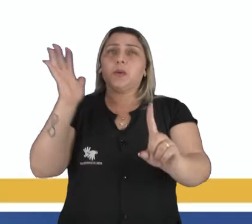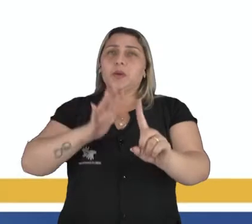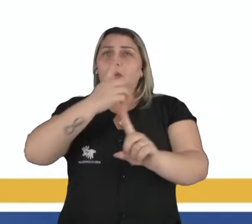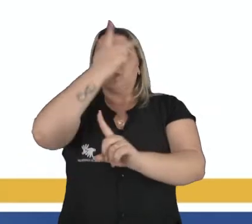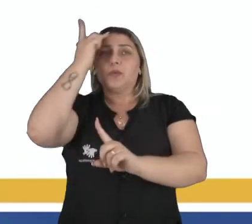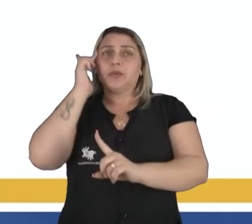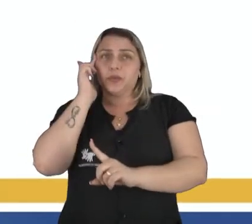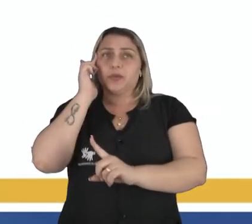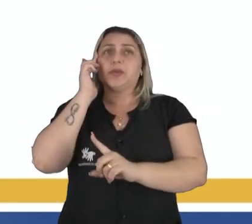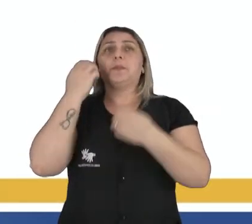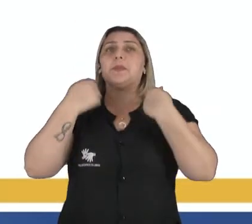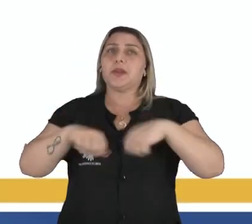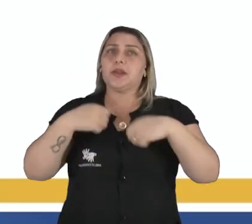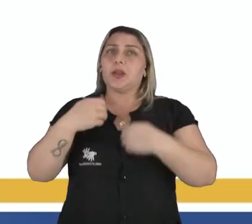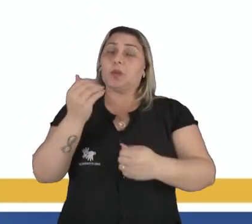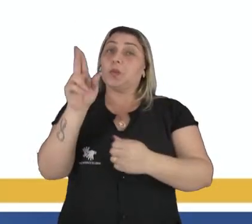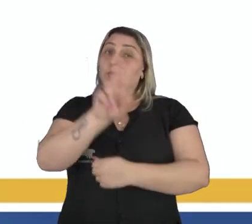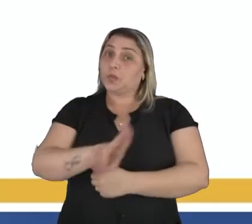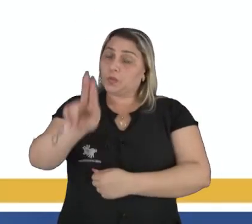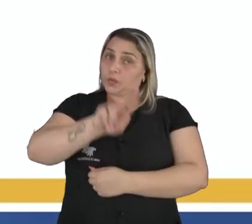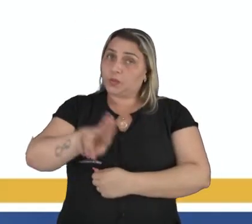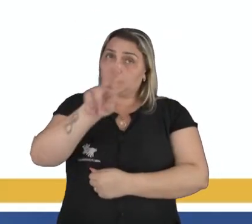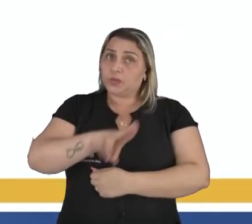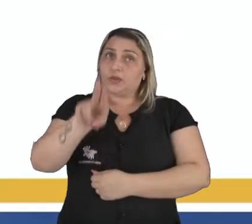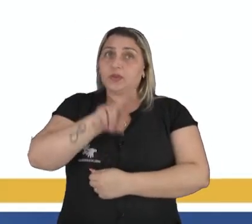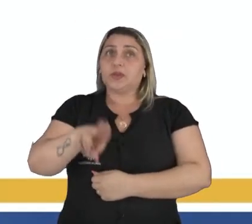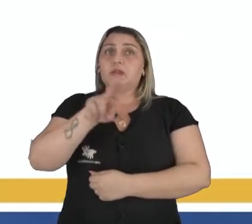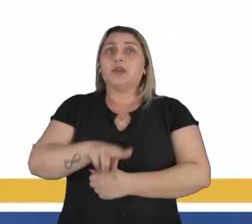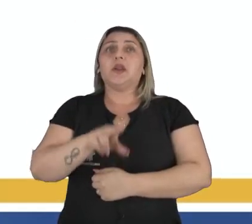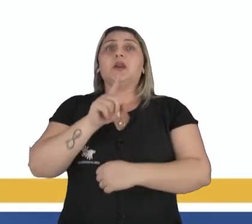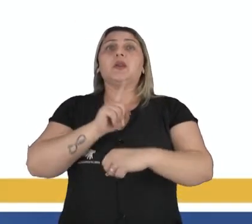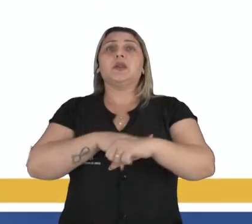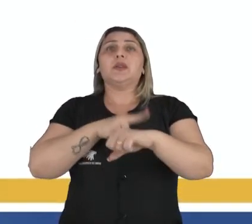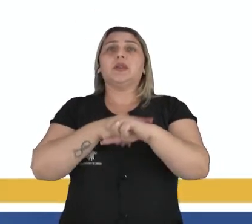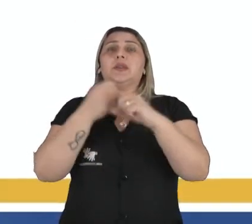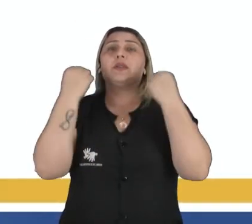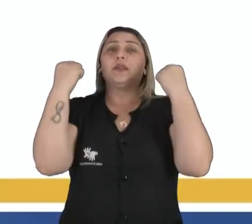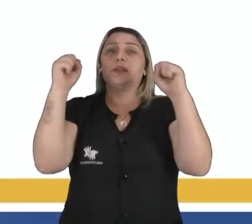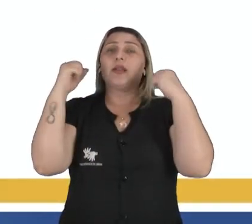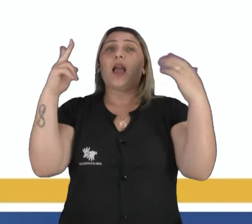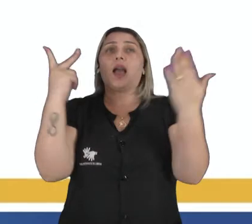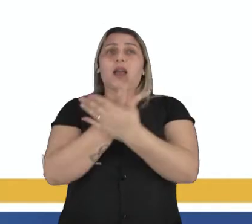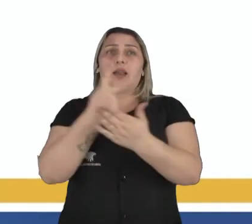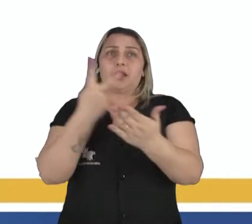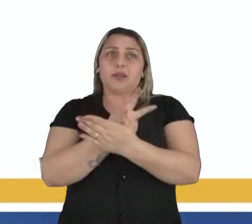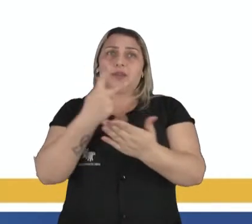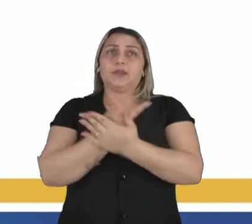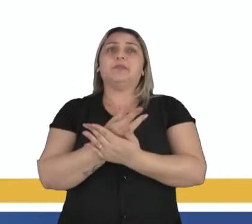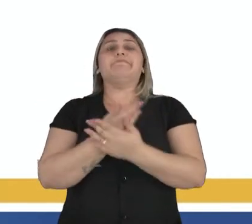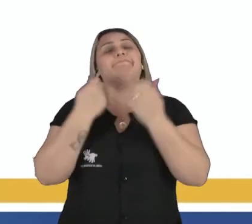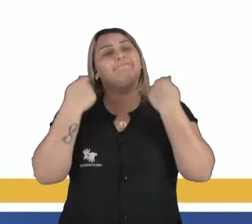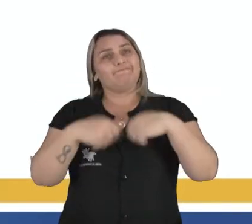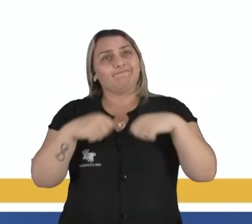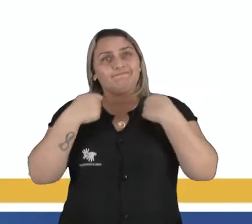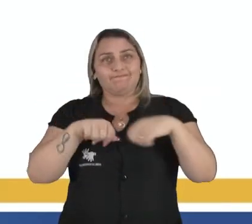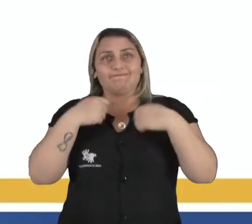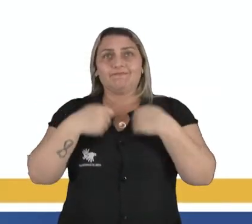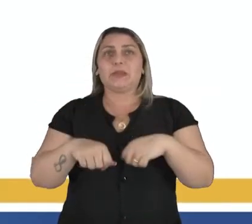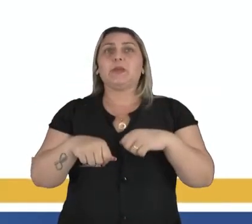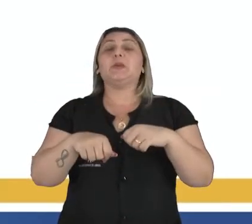convencer as pessoas de que necessitam consumir o tem que entrar em forma rapidamente e sem seguir um roteiro